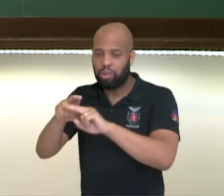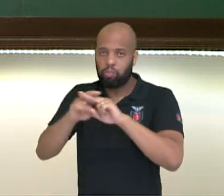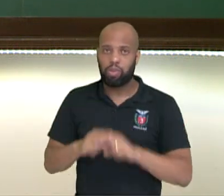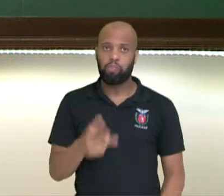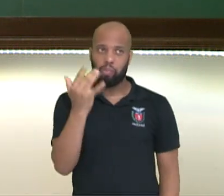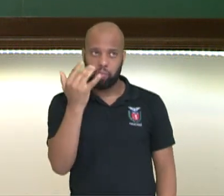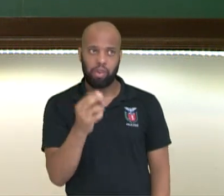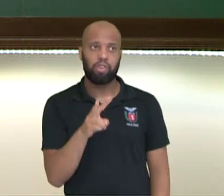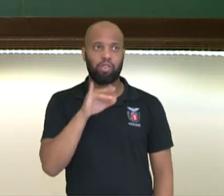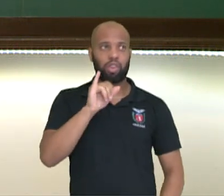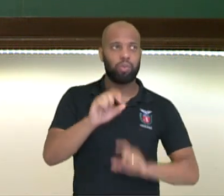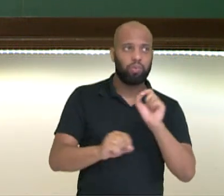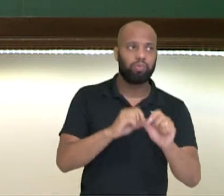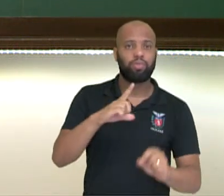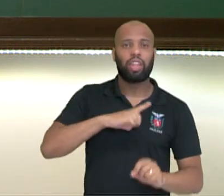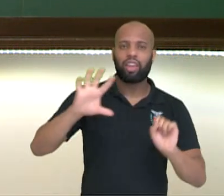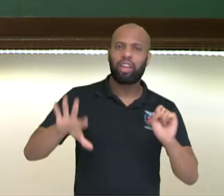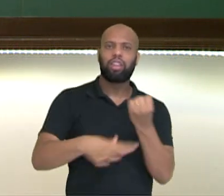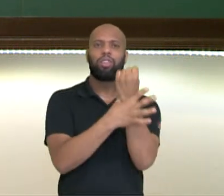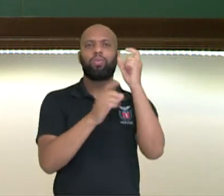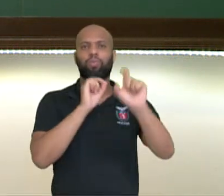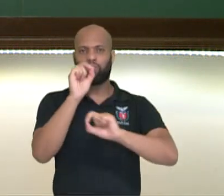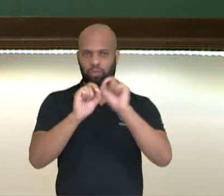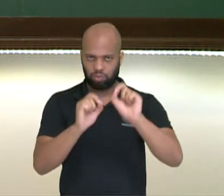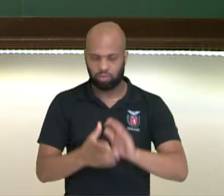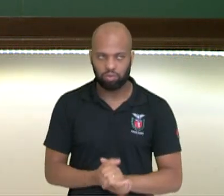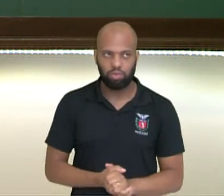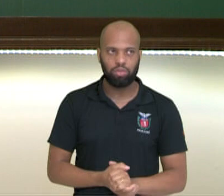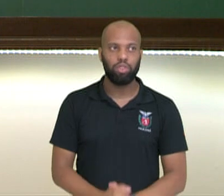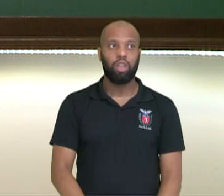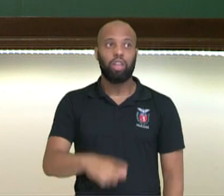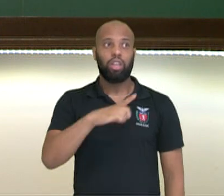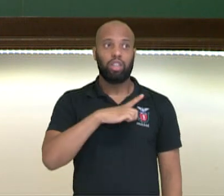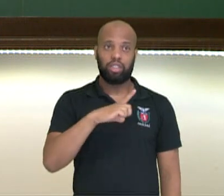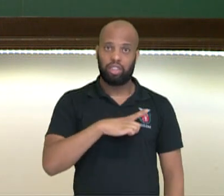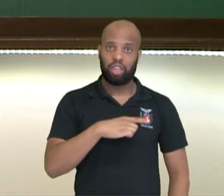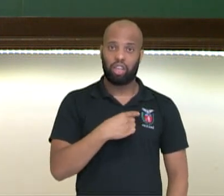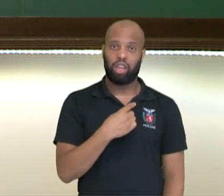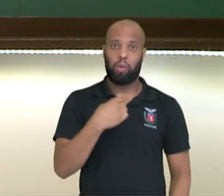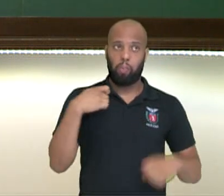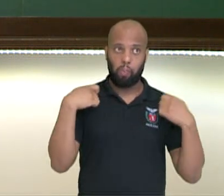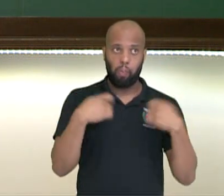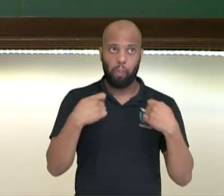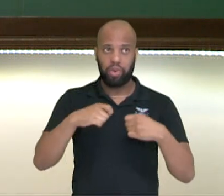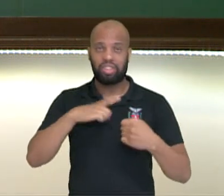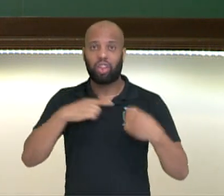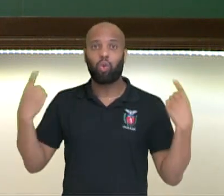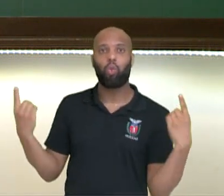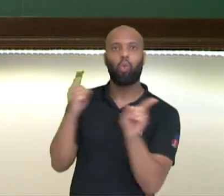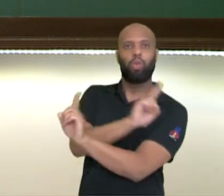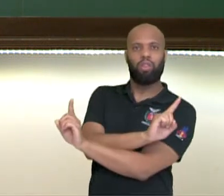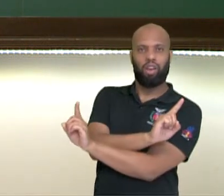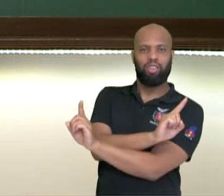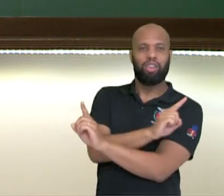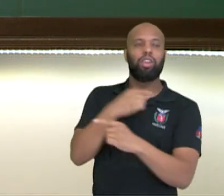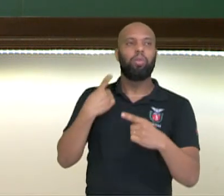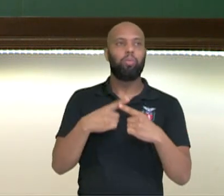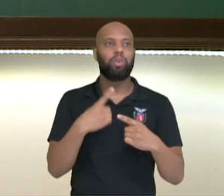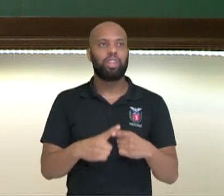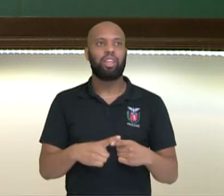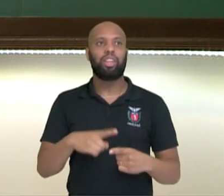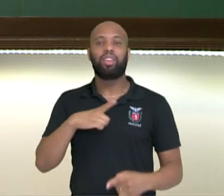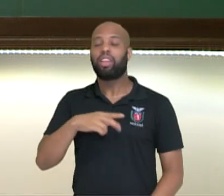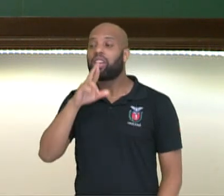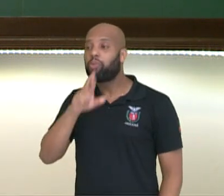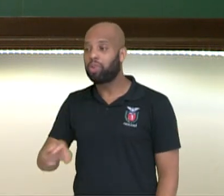mão, uma coisa é garantida. Que um vai ter que ter sinal oposto do outro. Porque para dar 0, eu preciso de